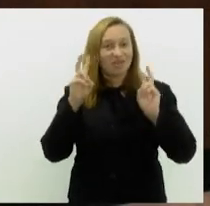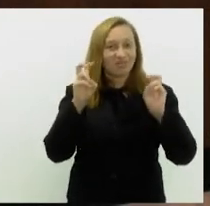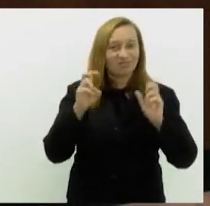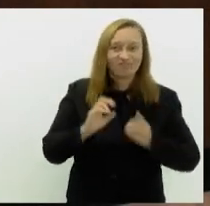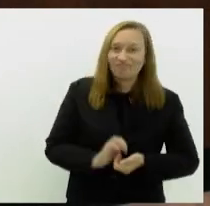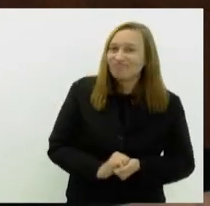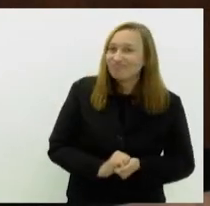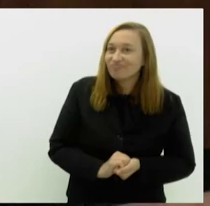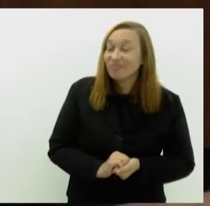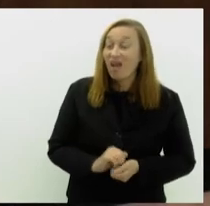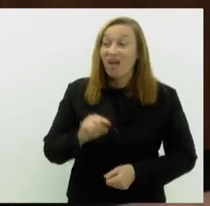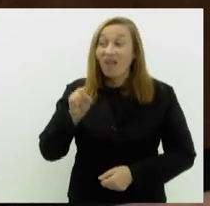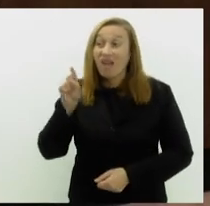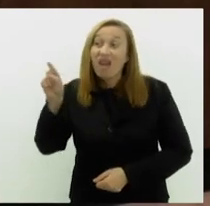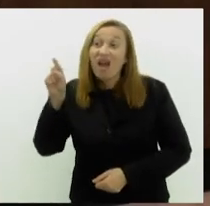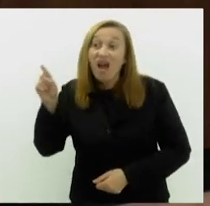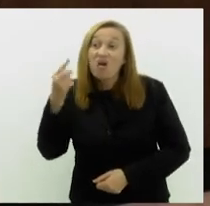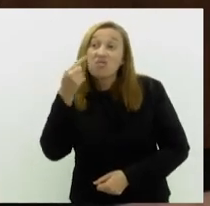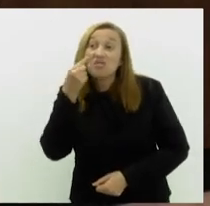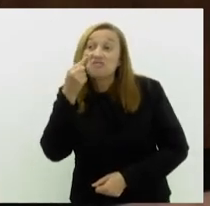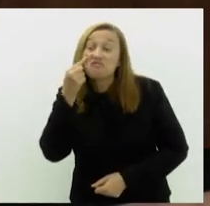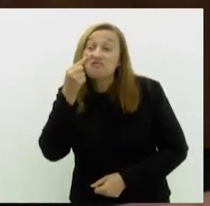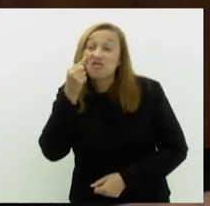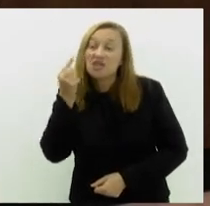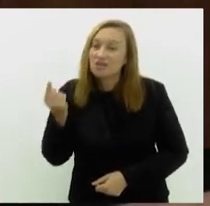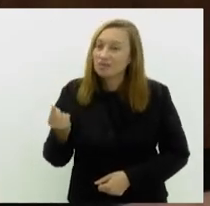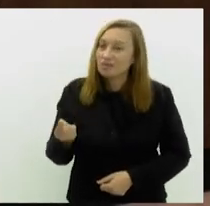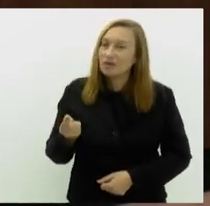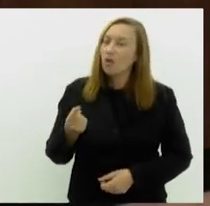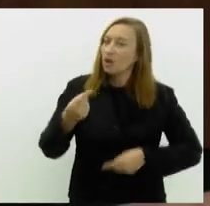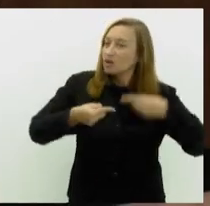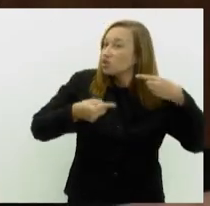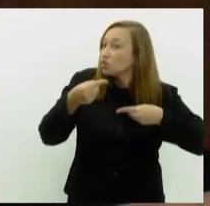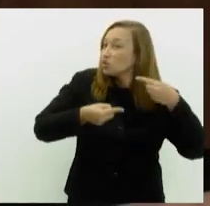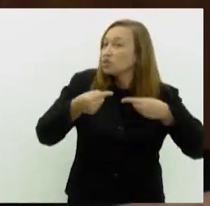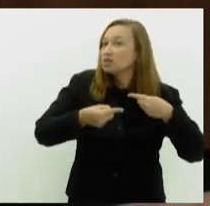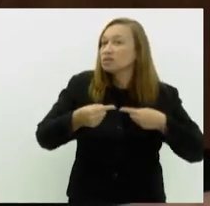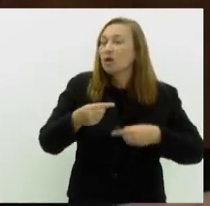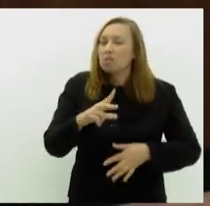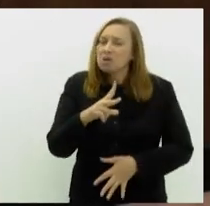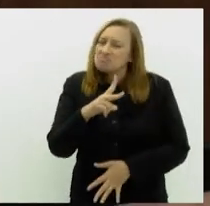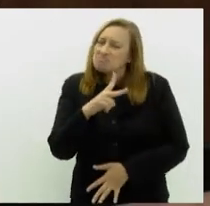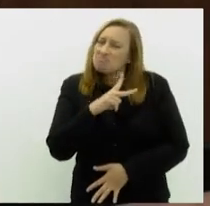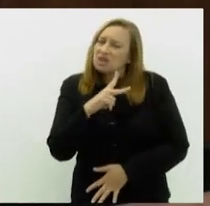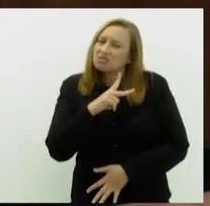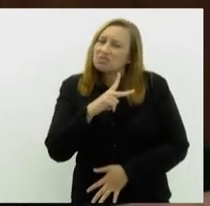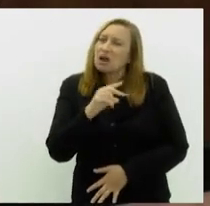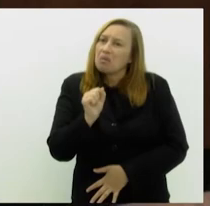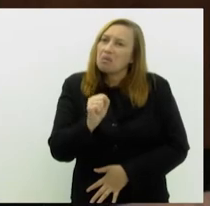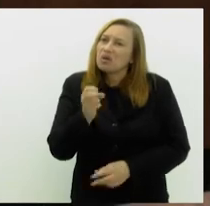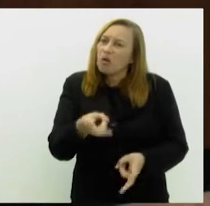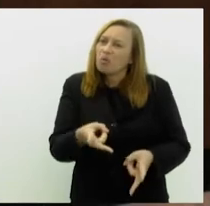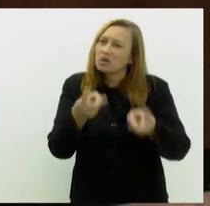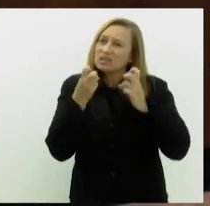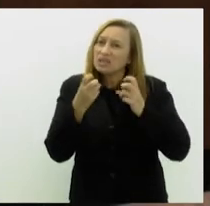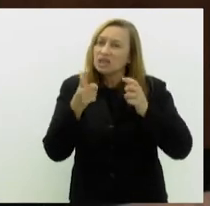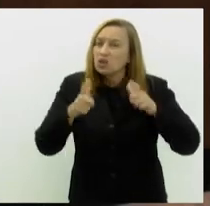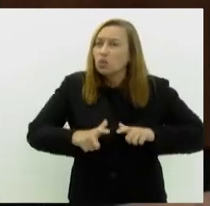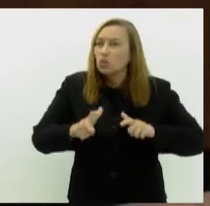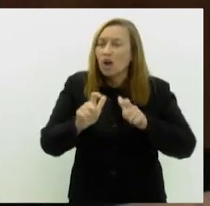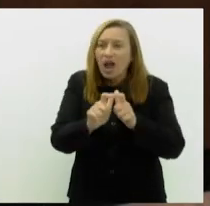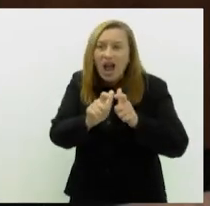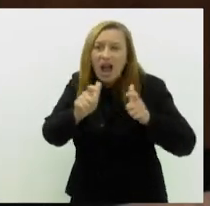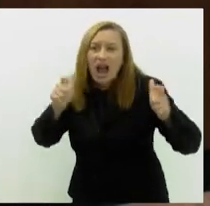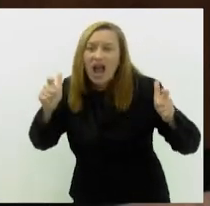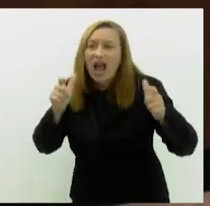é? Lá, o que foi visto, e aí é uma discussão talvez um pouco mais pessoal, onde a gente observa que em ambiente aberto, e